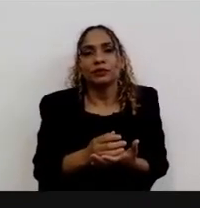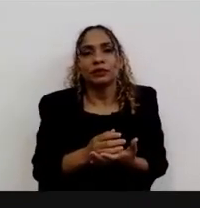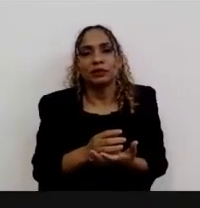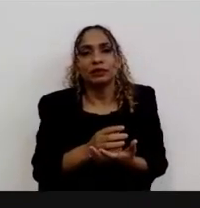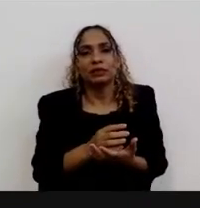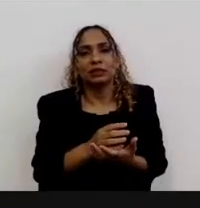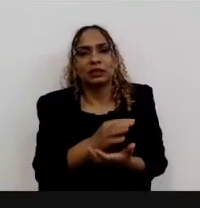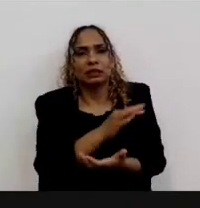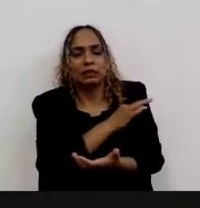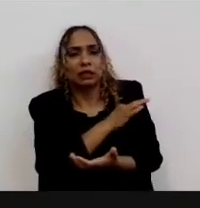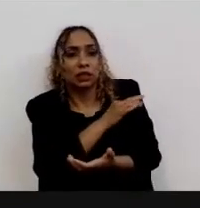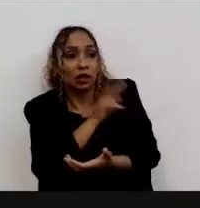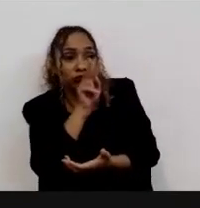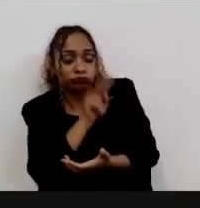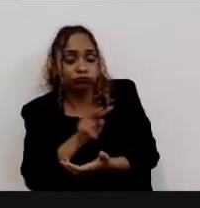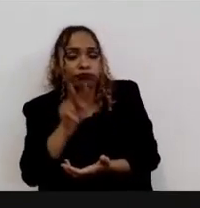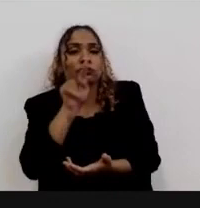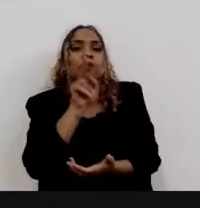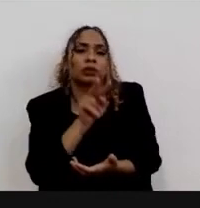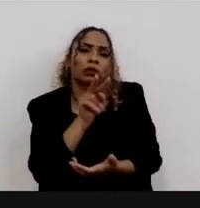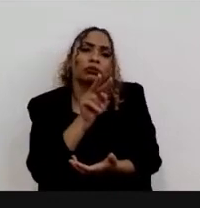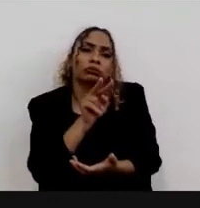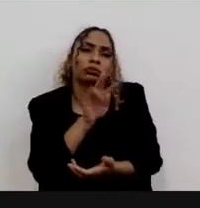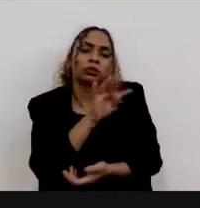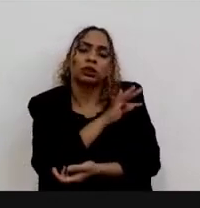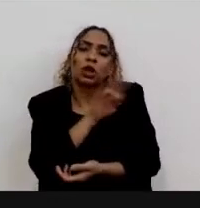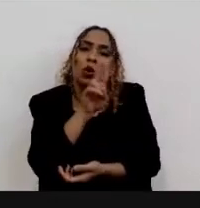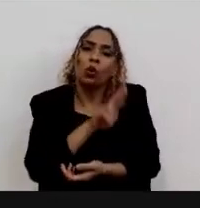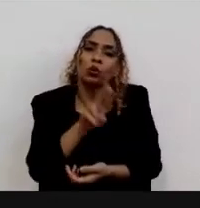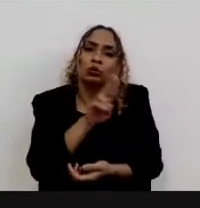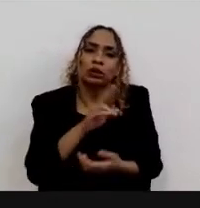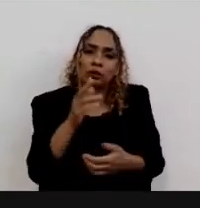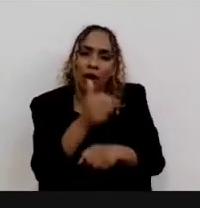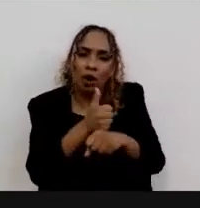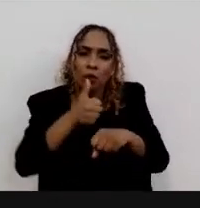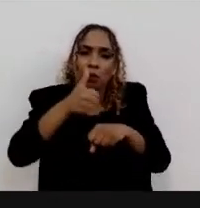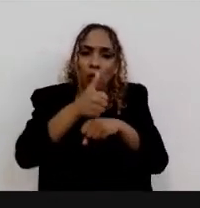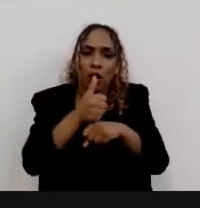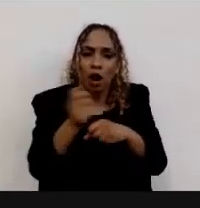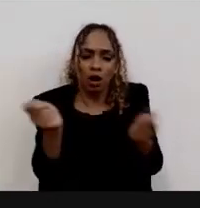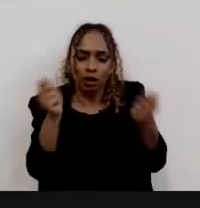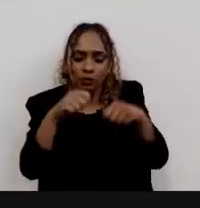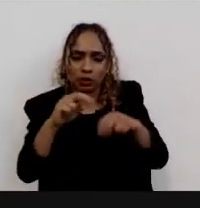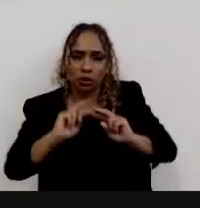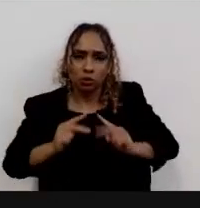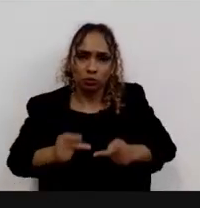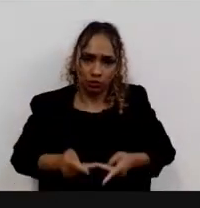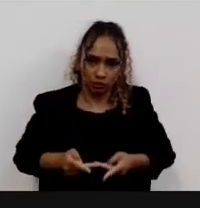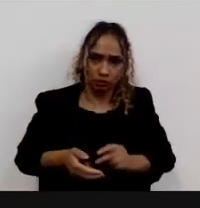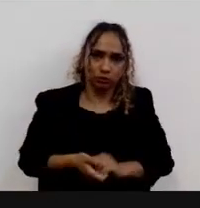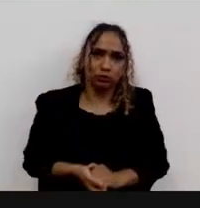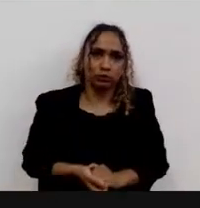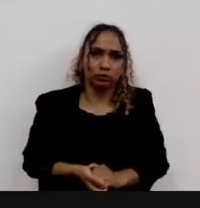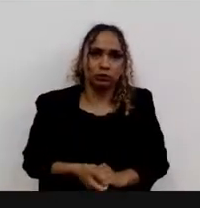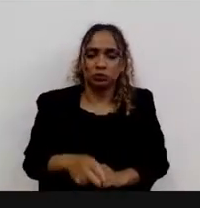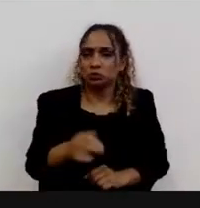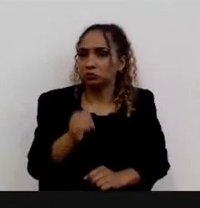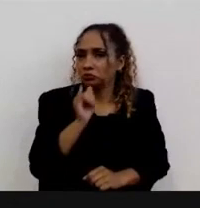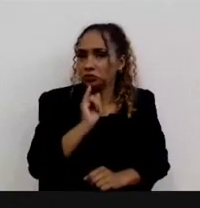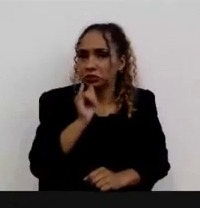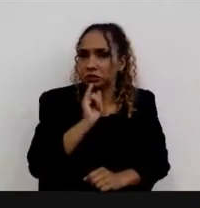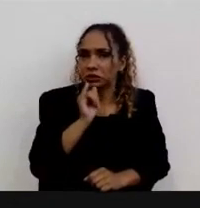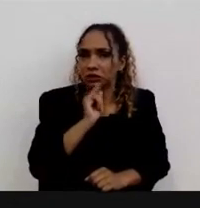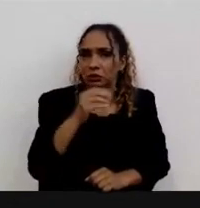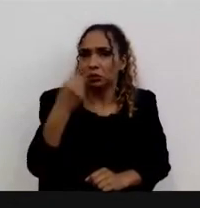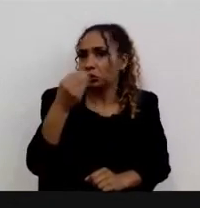da visualização, que é uma técnica usada para aprimorar habilidades humanas. Por exemplo, por